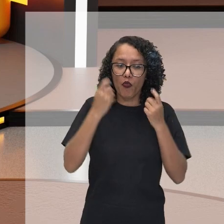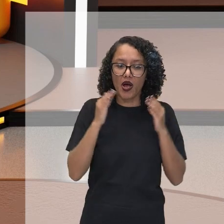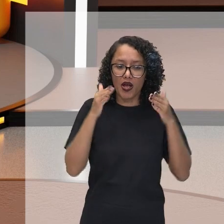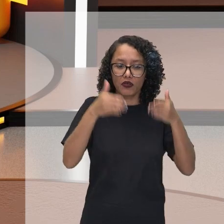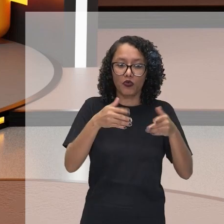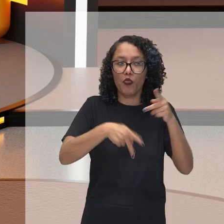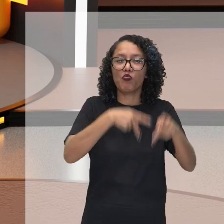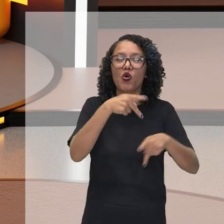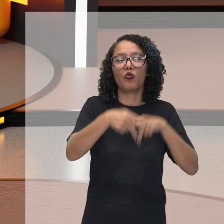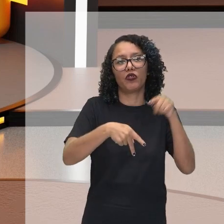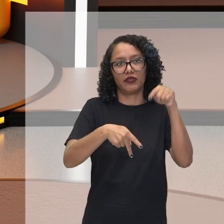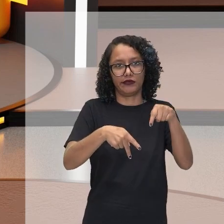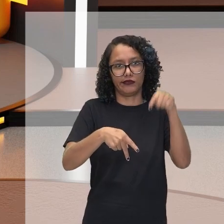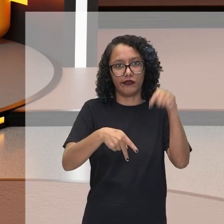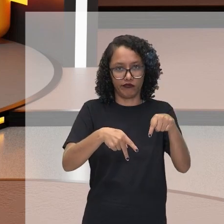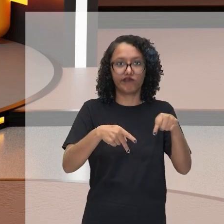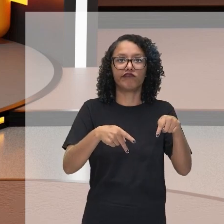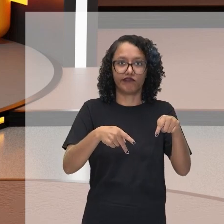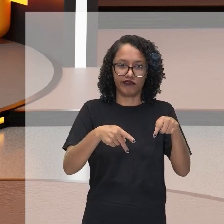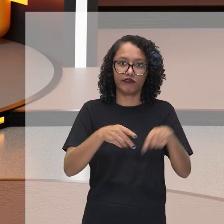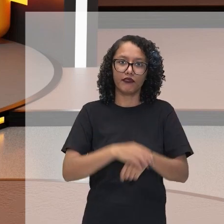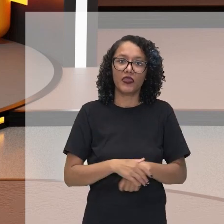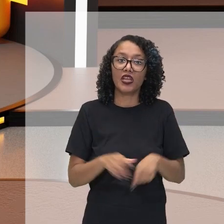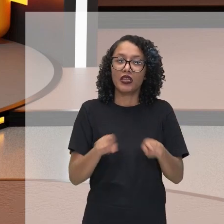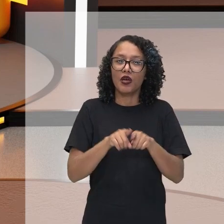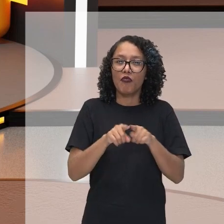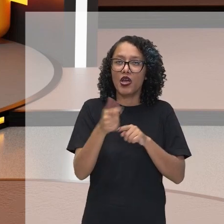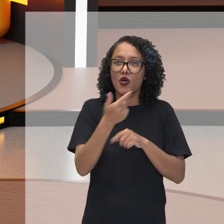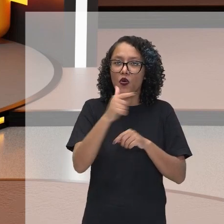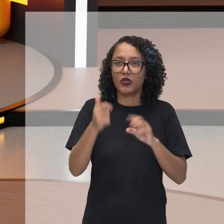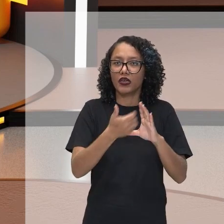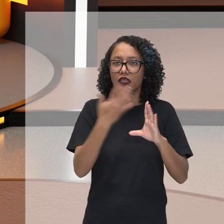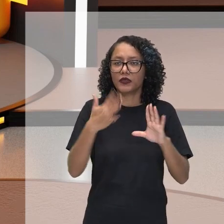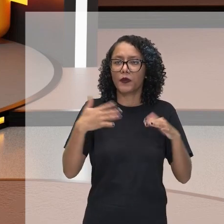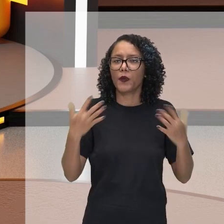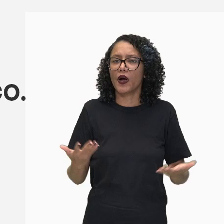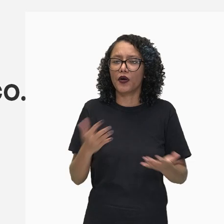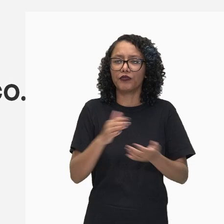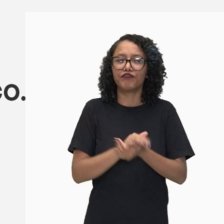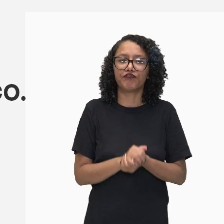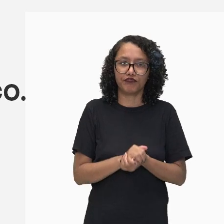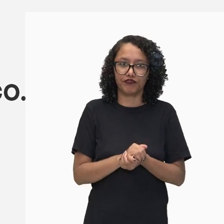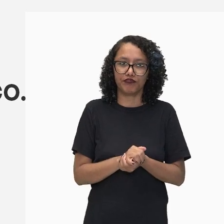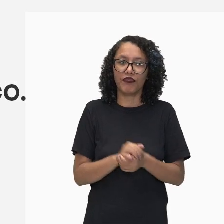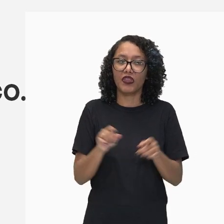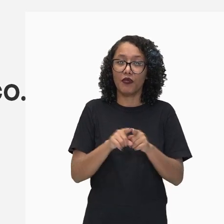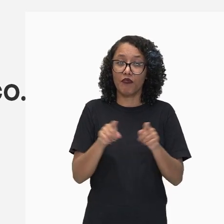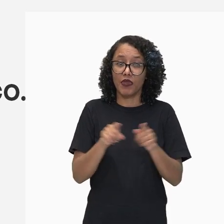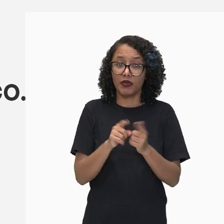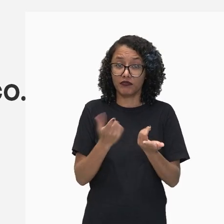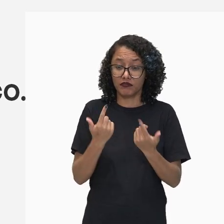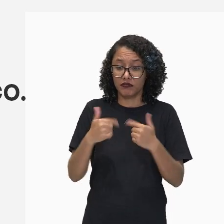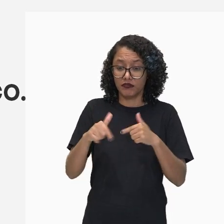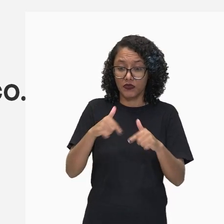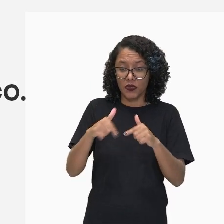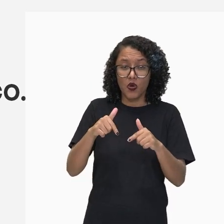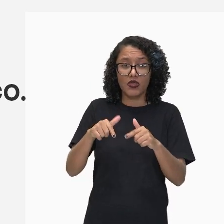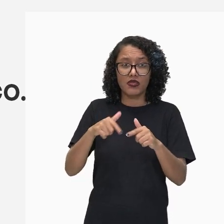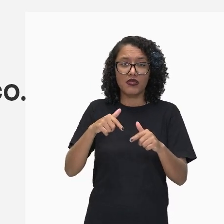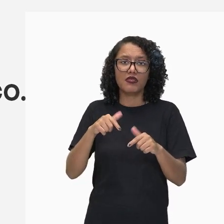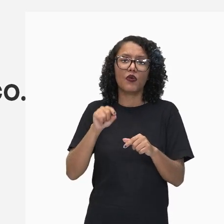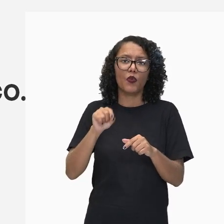certo? Outras características desses países, dos tigres asiáticos, a força de trabalho, gente, acaba